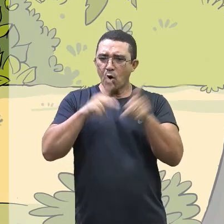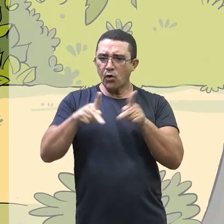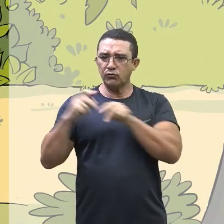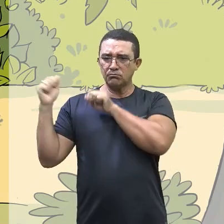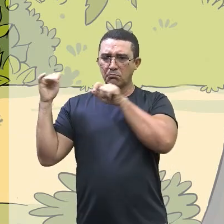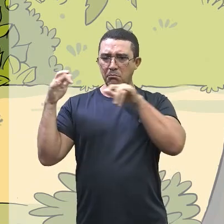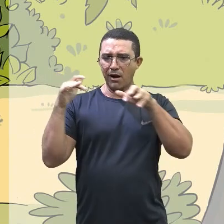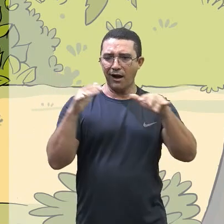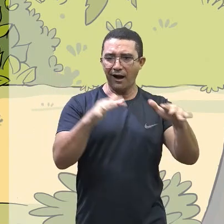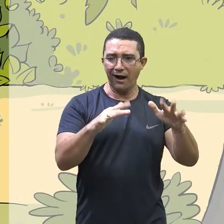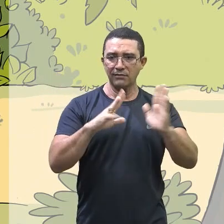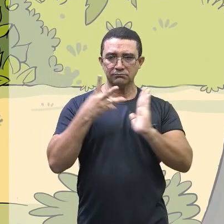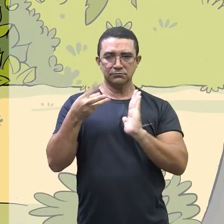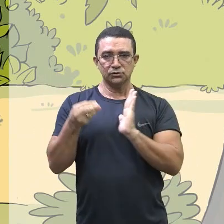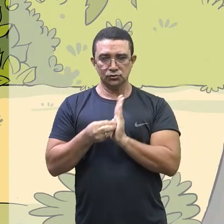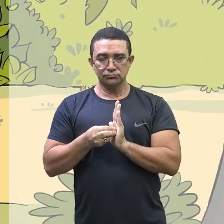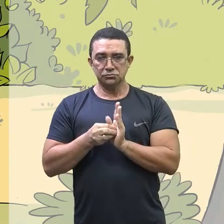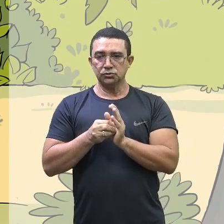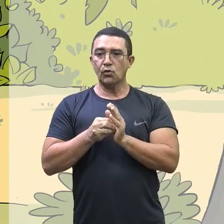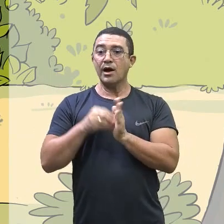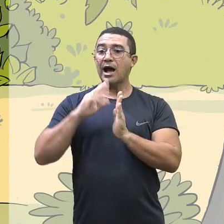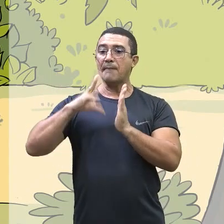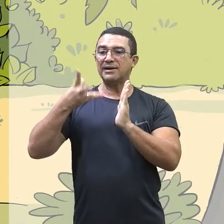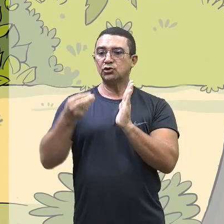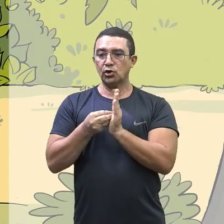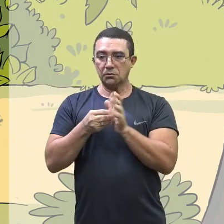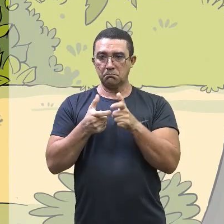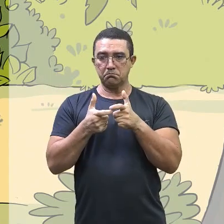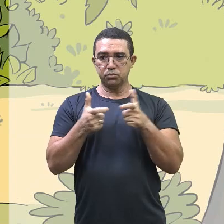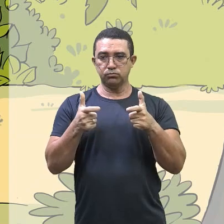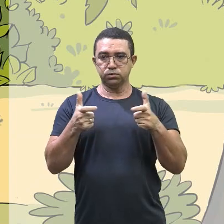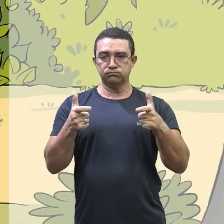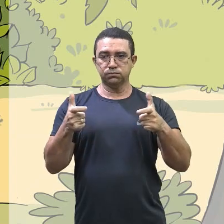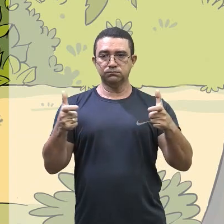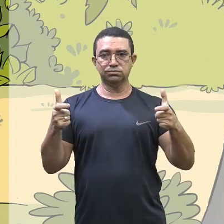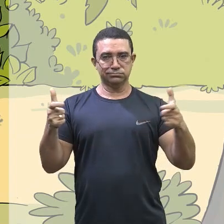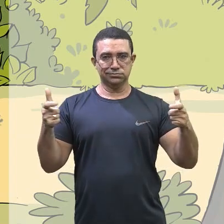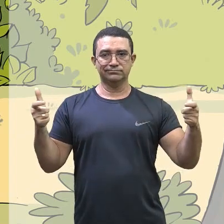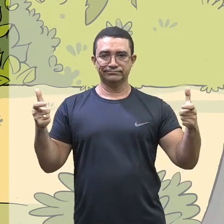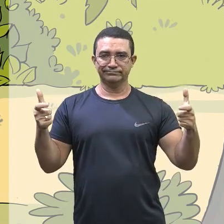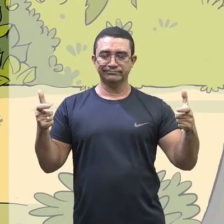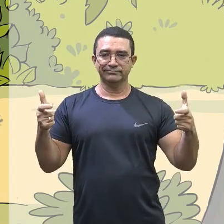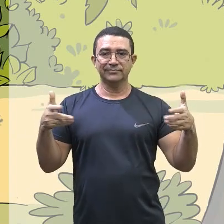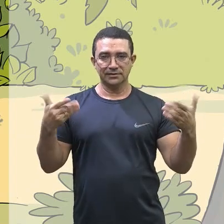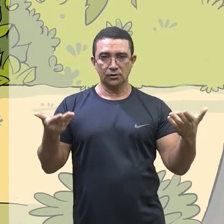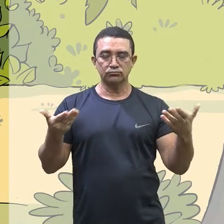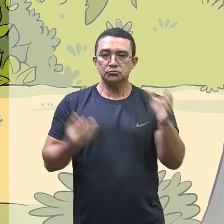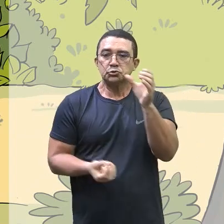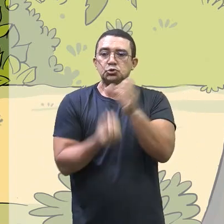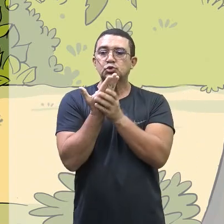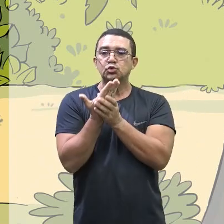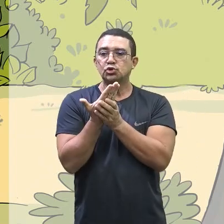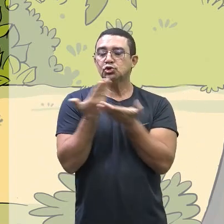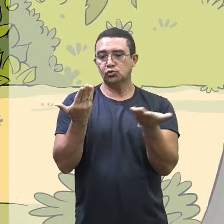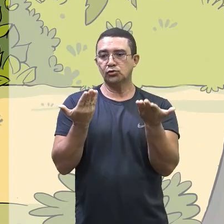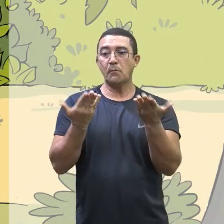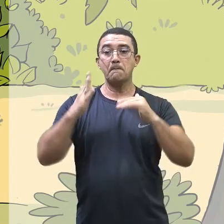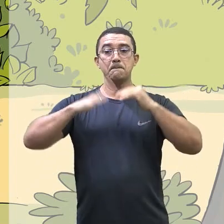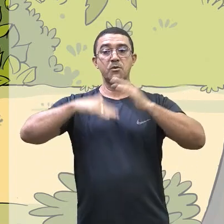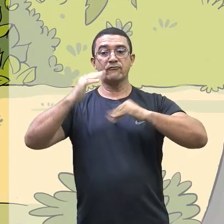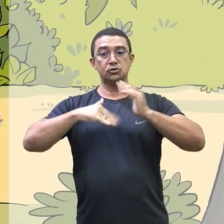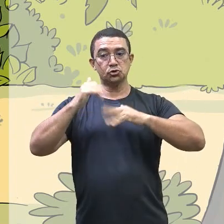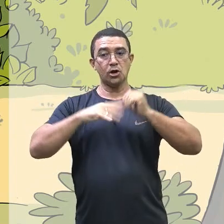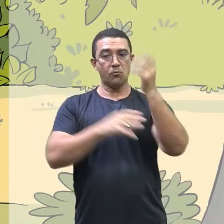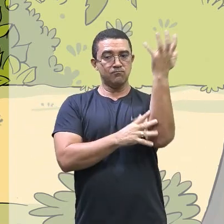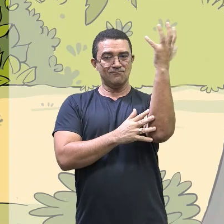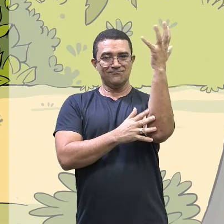cá, né, para habitar a Amazônia, em um resumo muito sucinto aqui, né, e aí então surgiu, né, o seringueiro, né, que ele